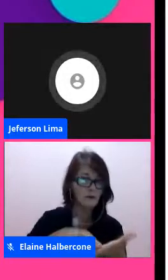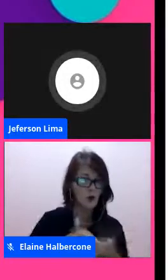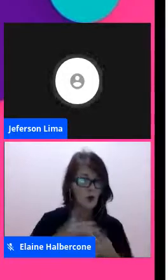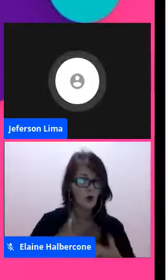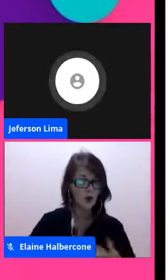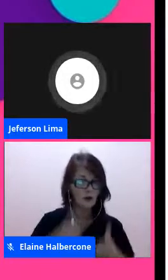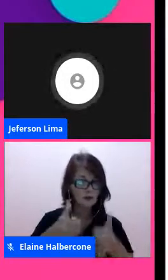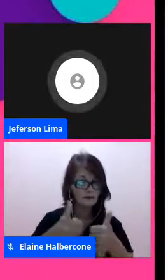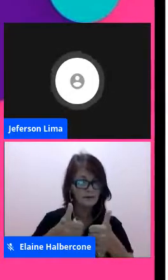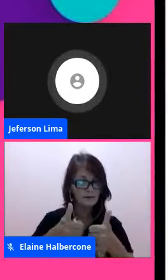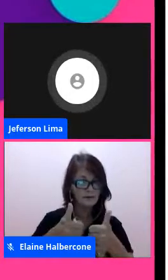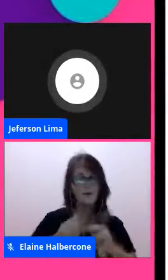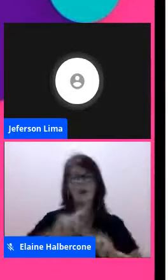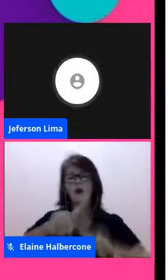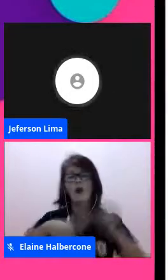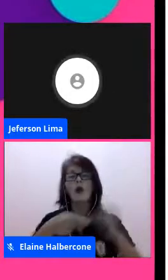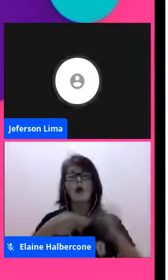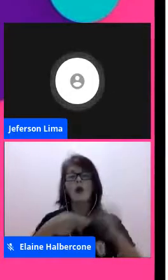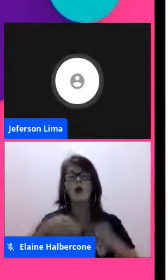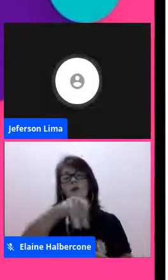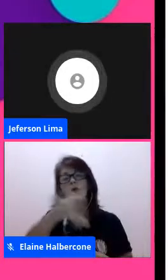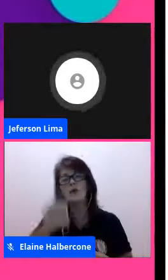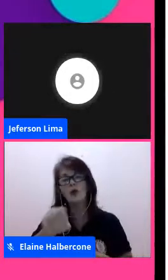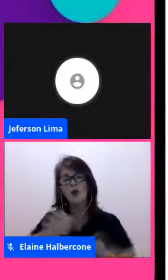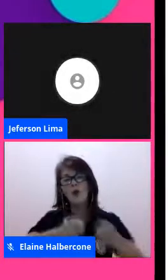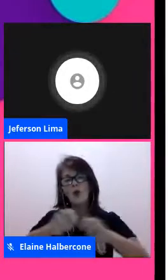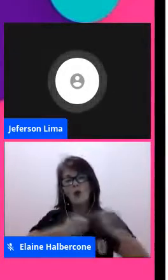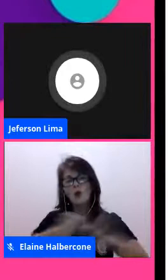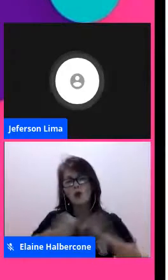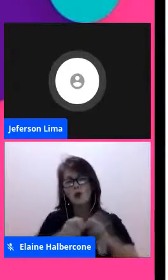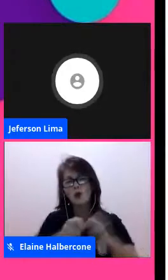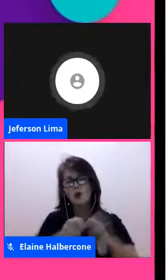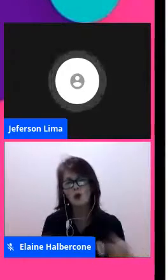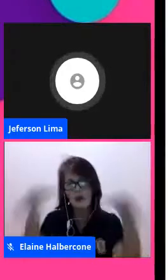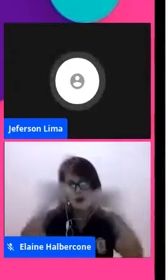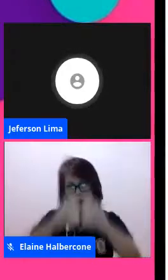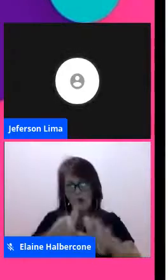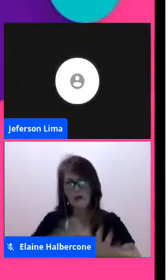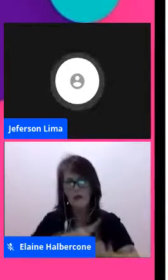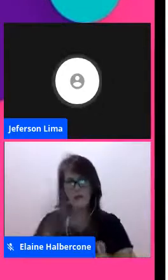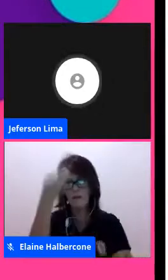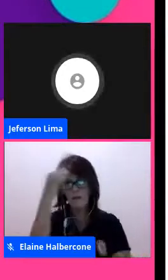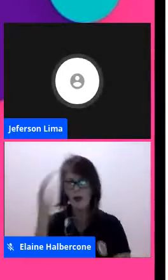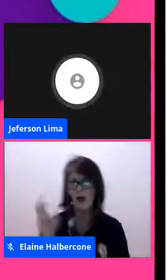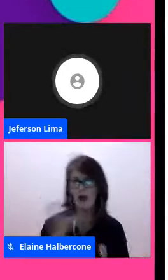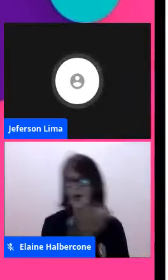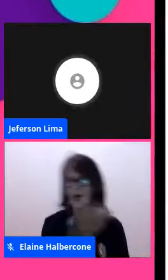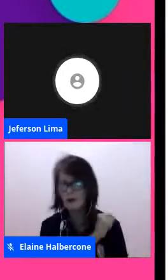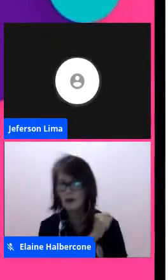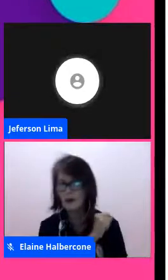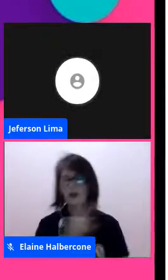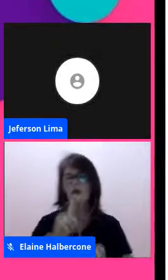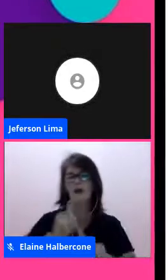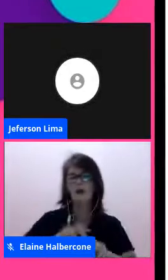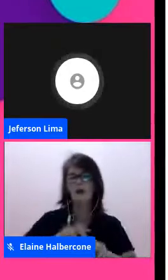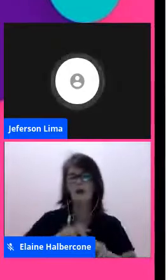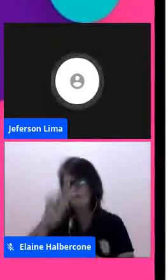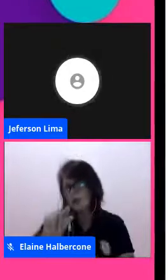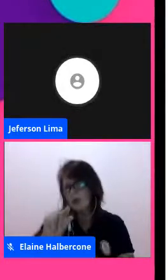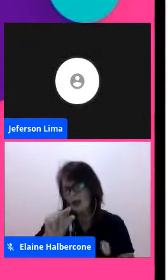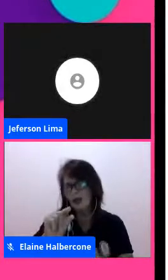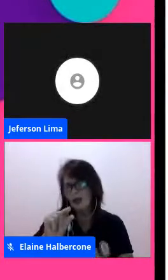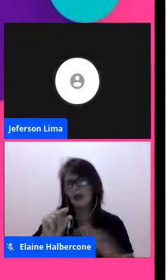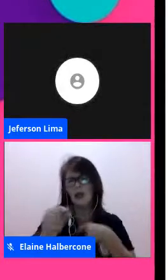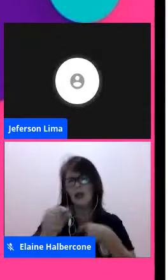E aí, o microcontrolador vai ter tudozinho que está no computador ali. Então, a gente tem memória flash, né? A memória flash geralmente é bem menor, porque a gente